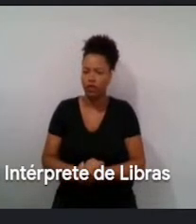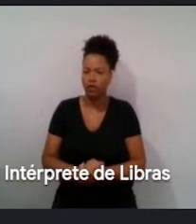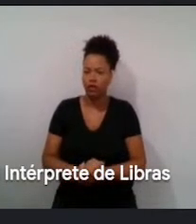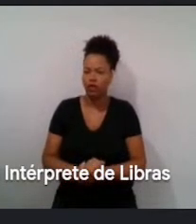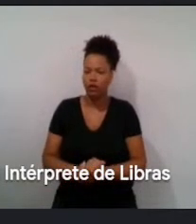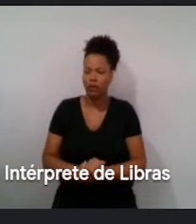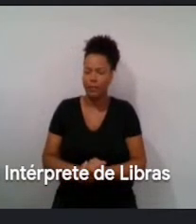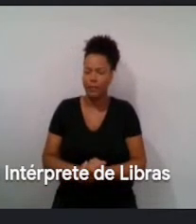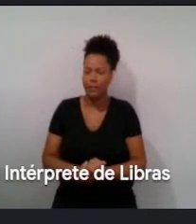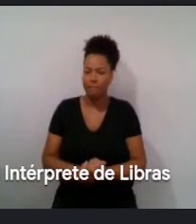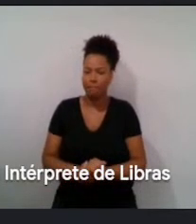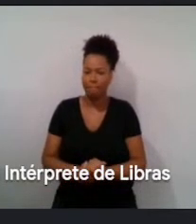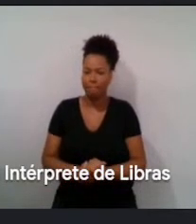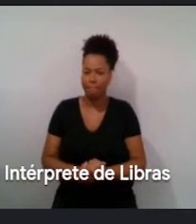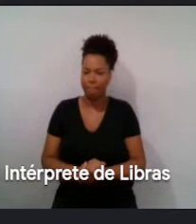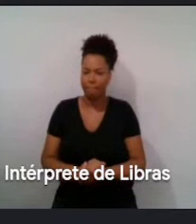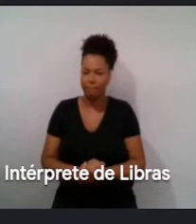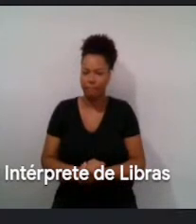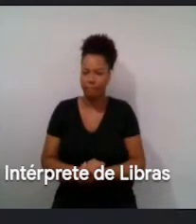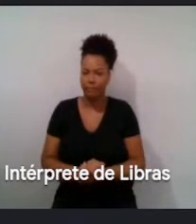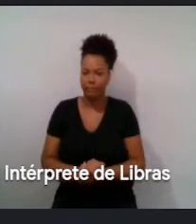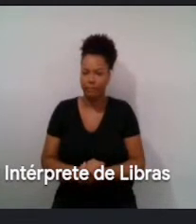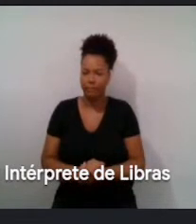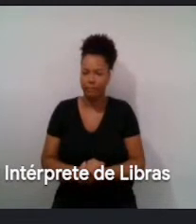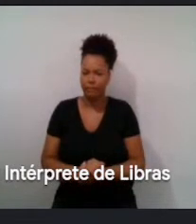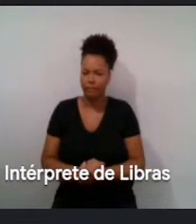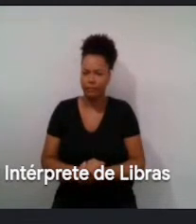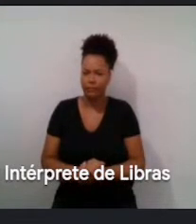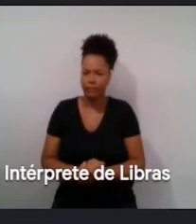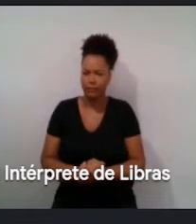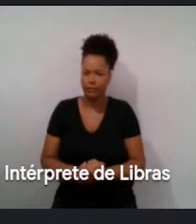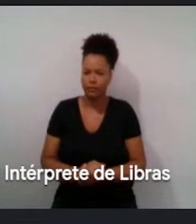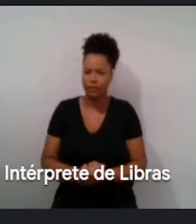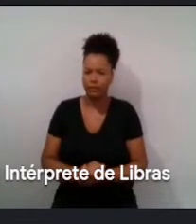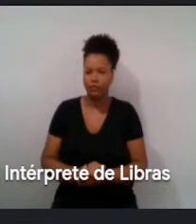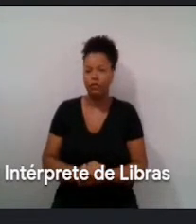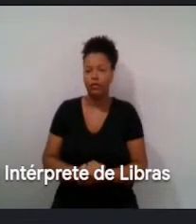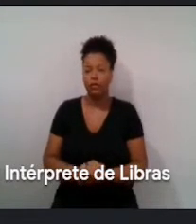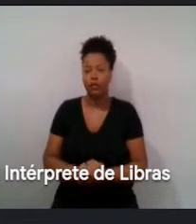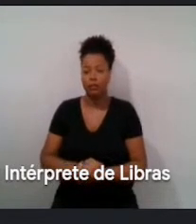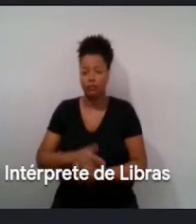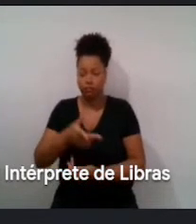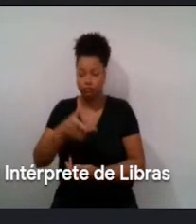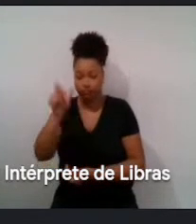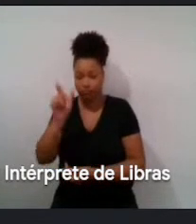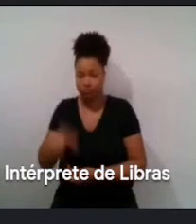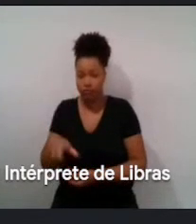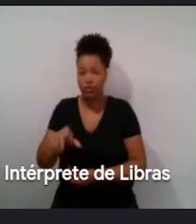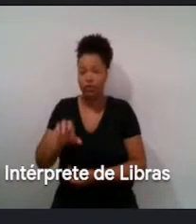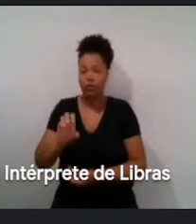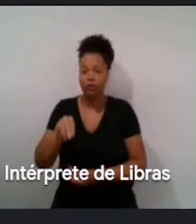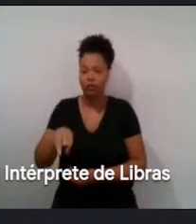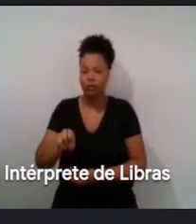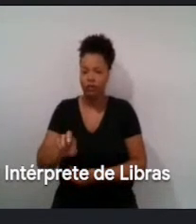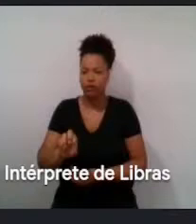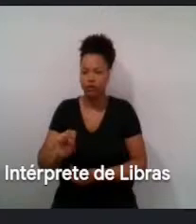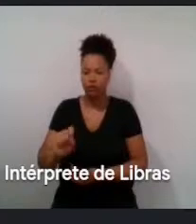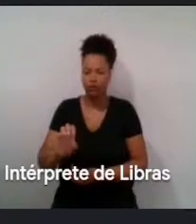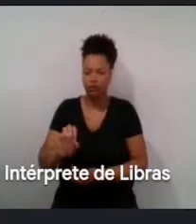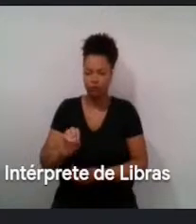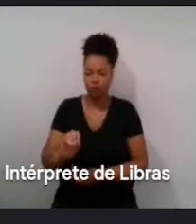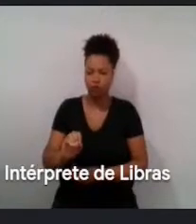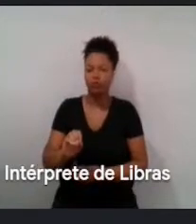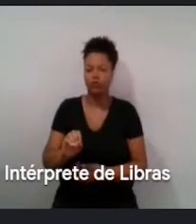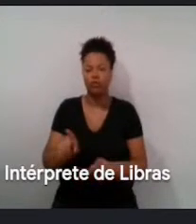Recorrente, Vamel Valmerso de Souza Ferreira e outros. A